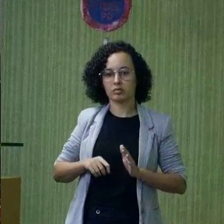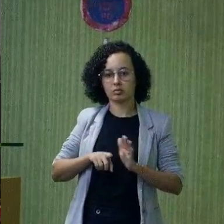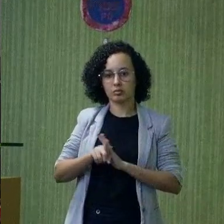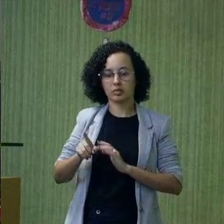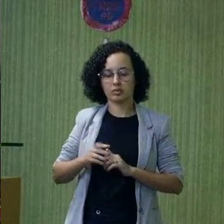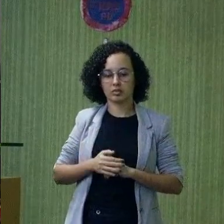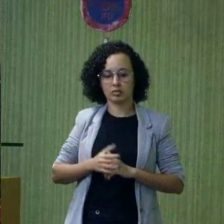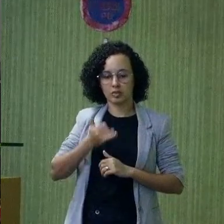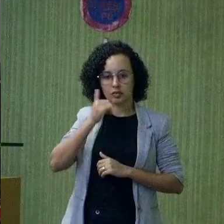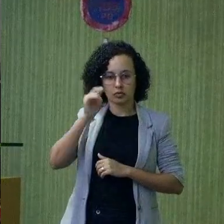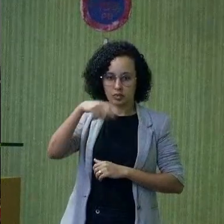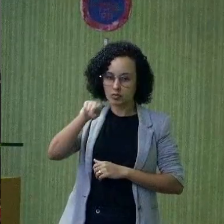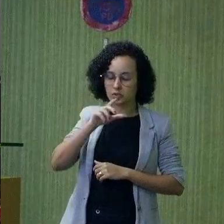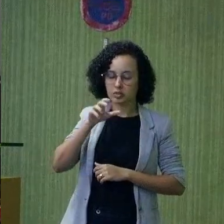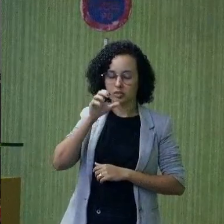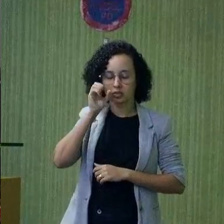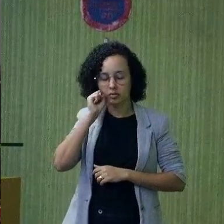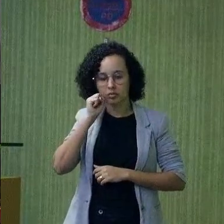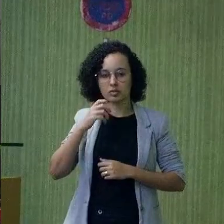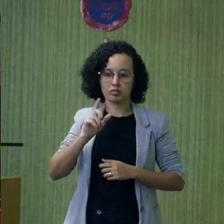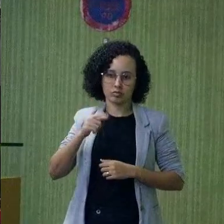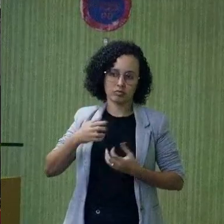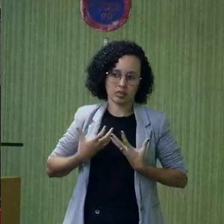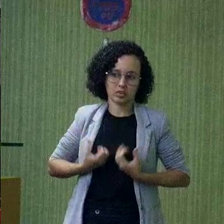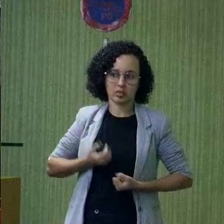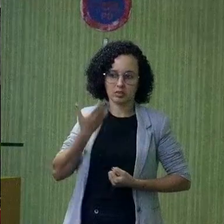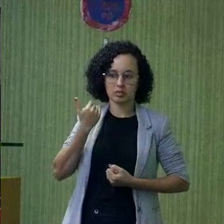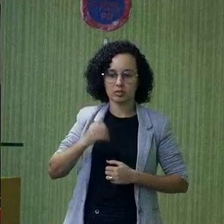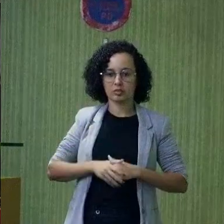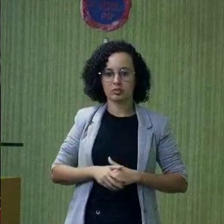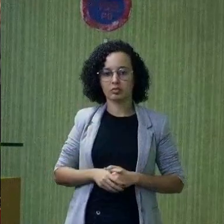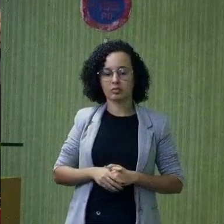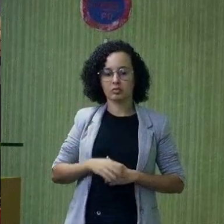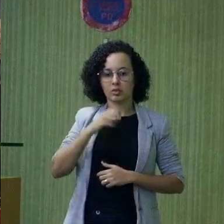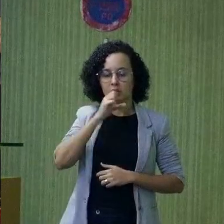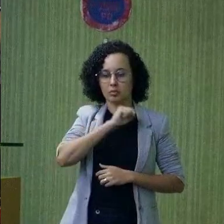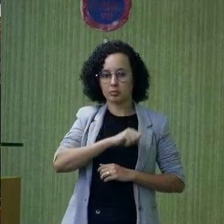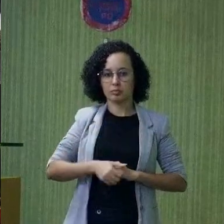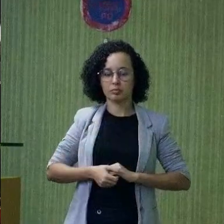dormirem né que já tá todo mundo cansado mas é rapidinho é rapidinho